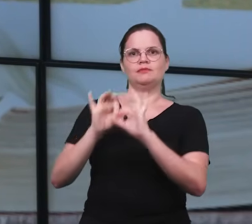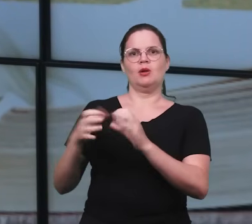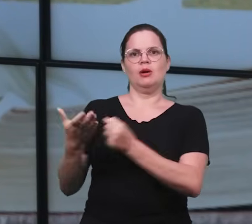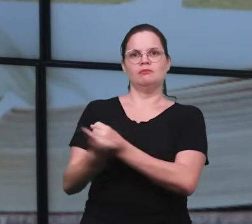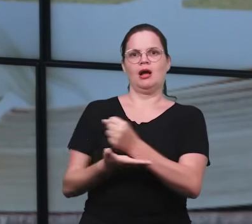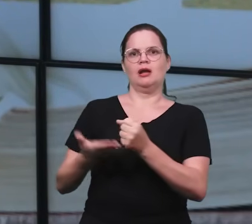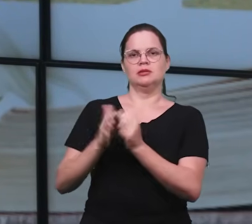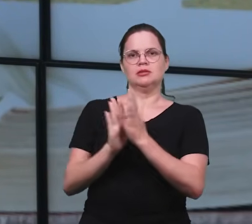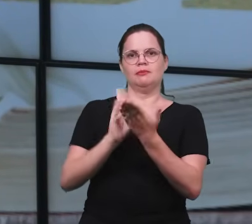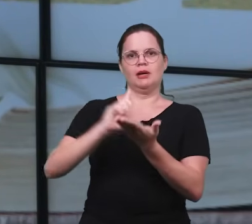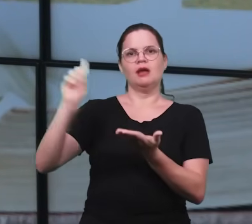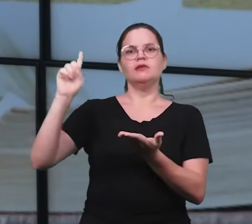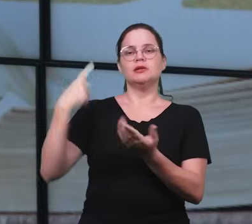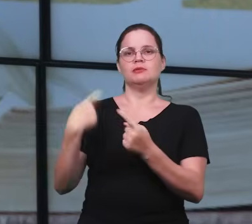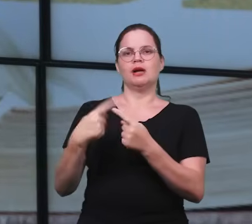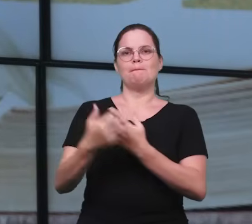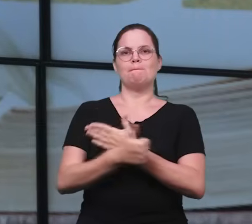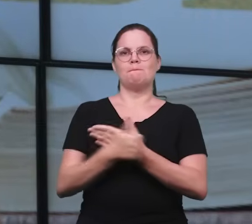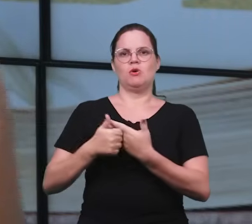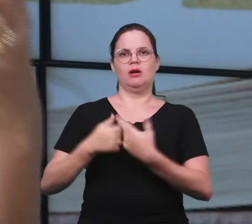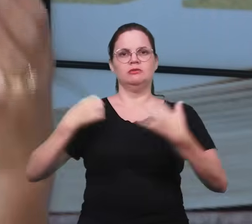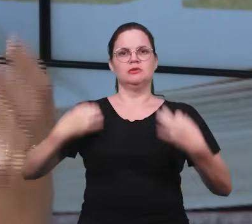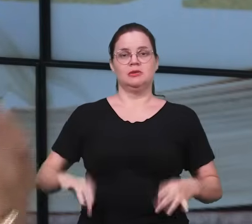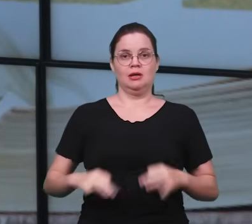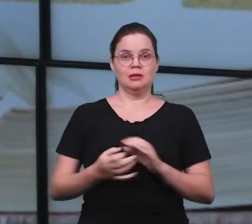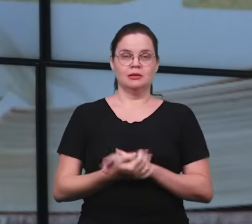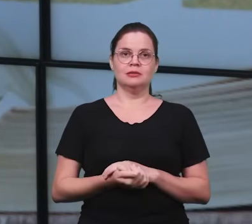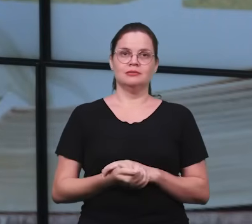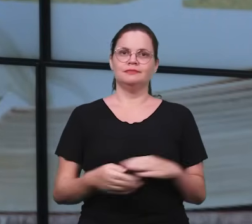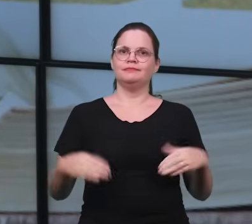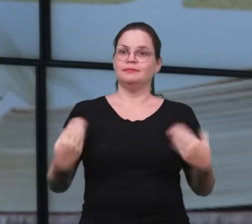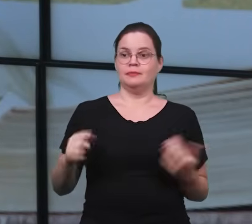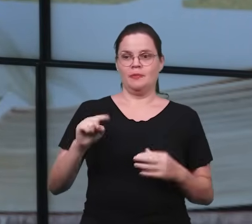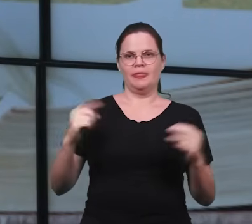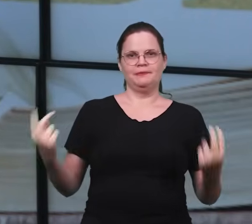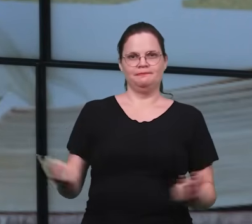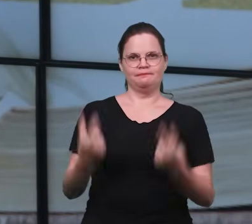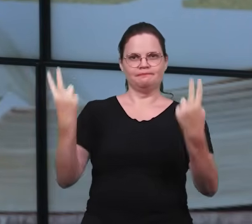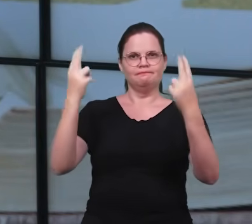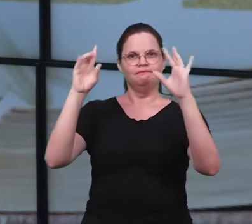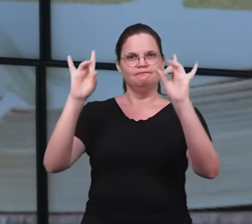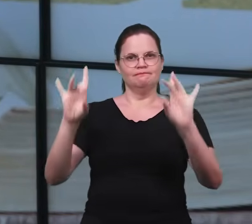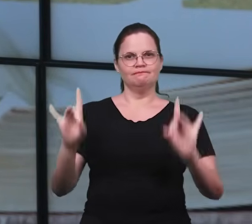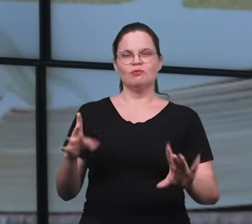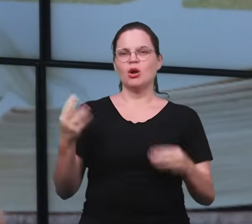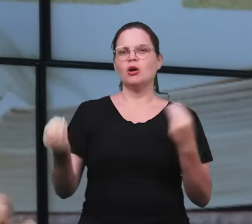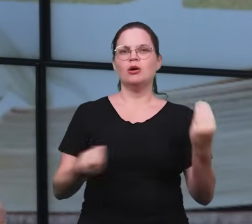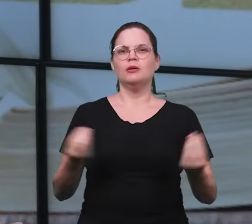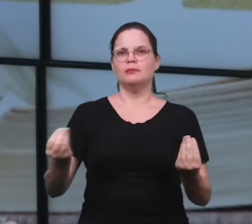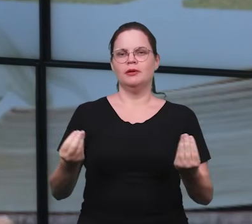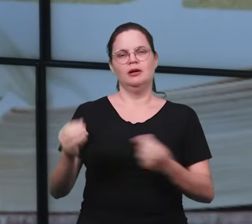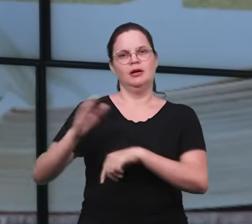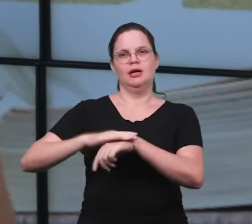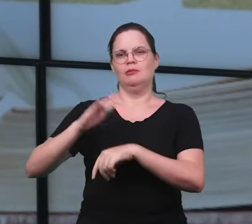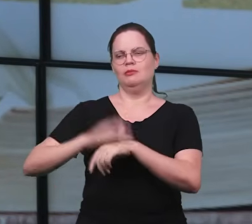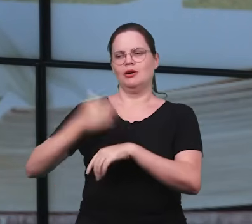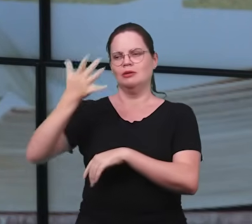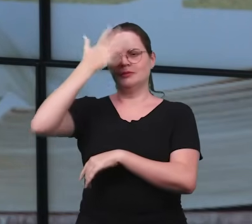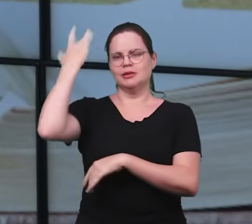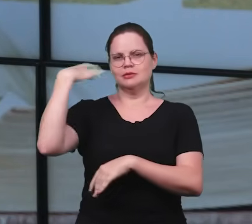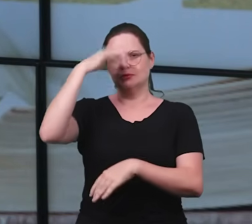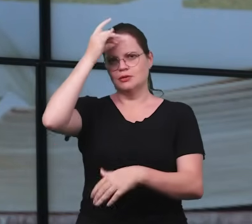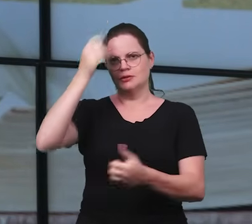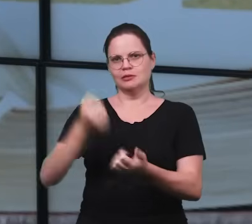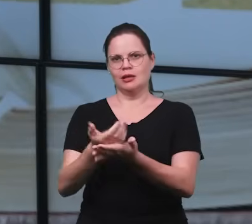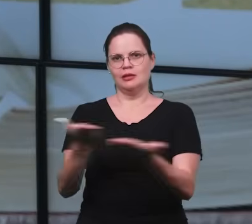da palavra de Deus. Então, essa virtude é uma virtude que só pode vir do Espírito Santo. Não